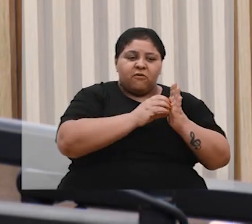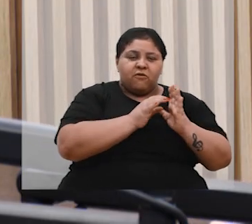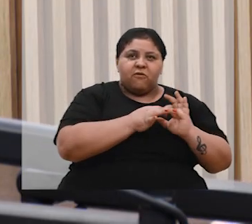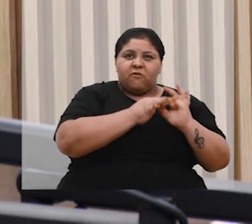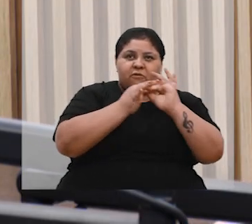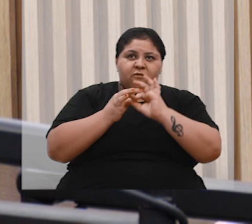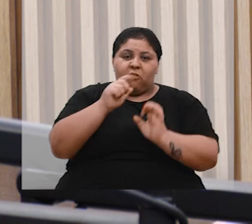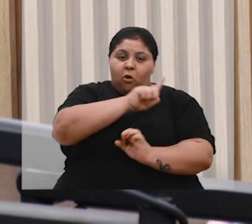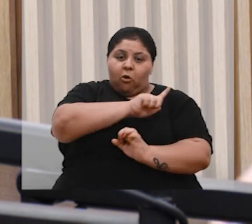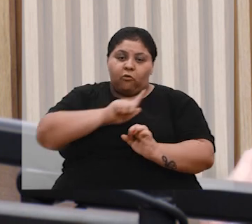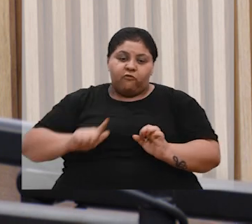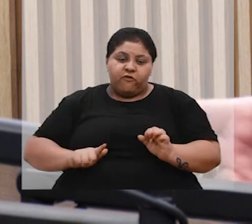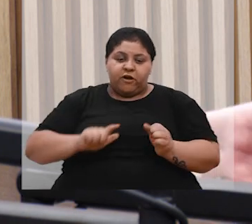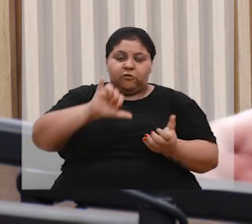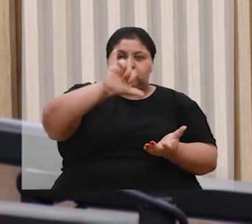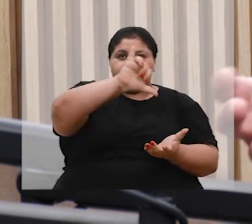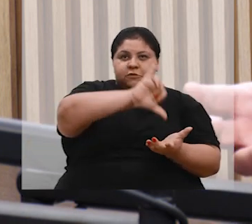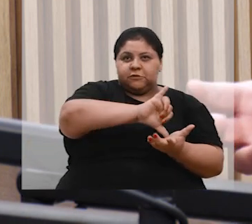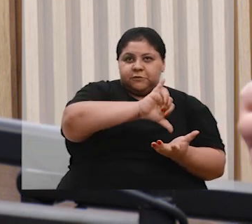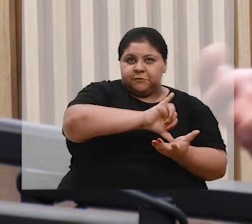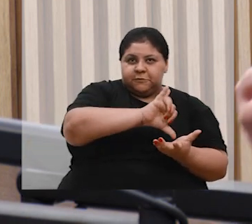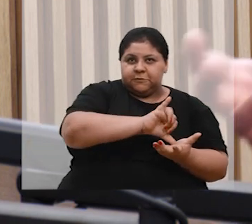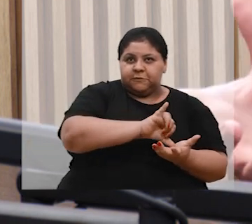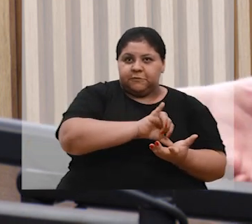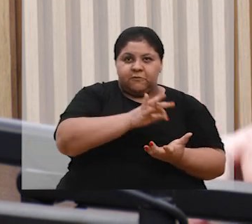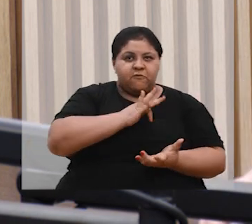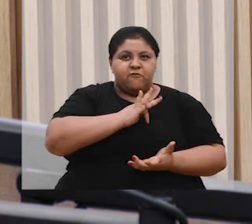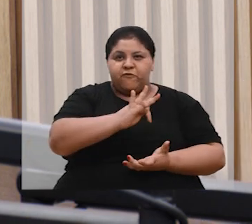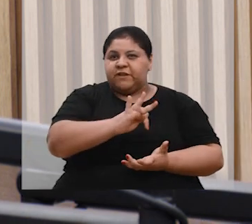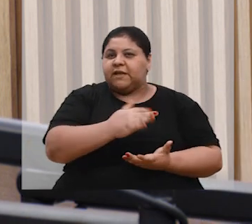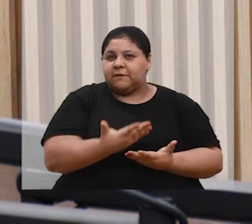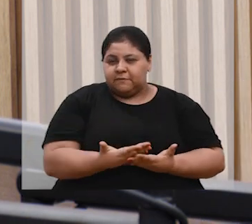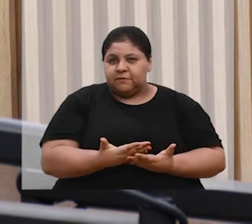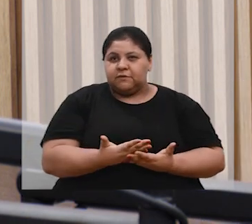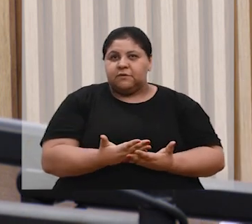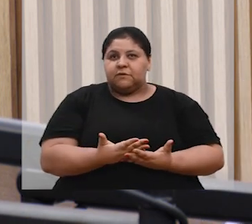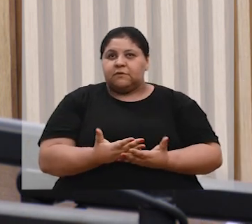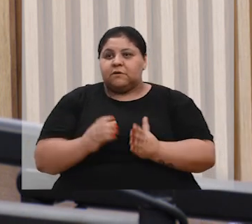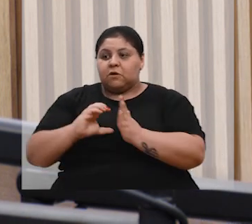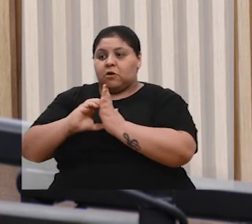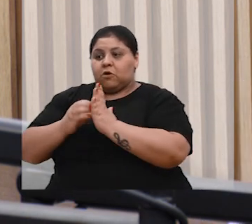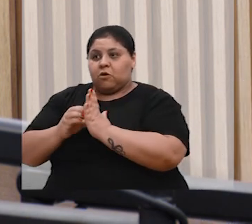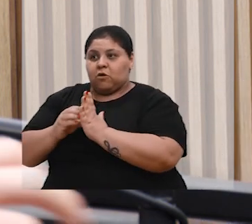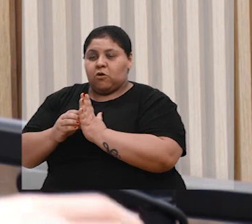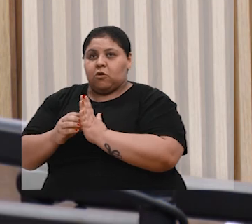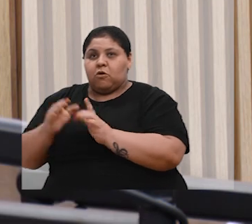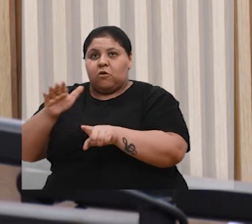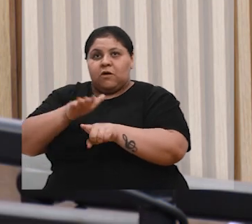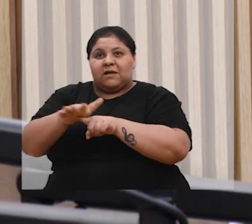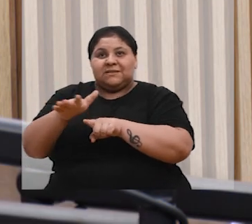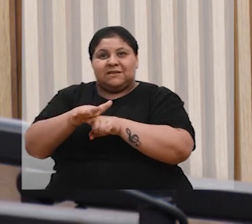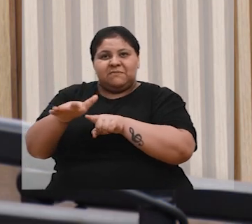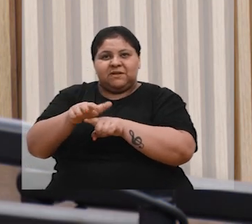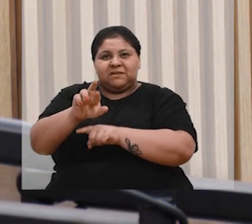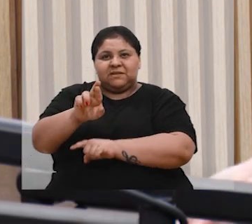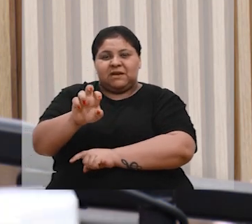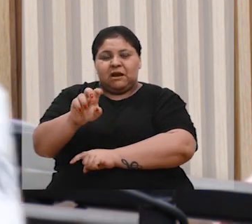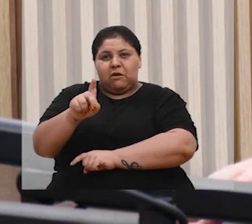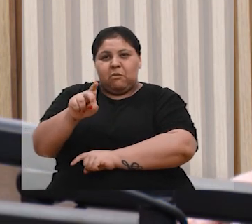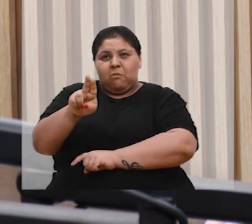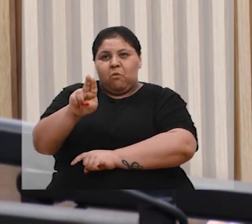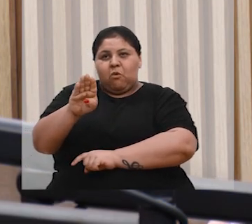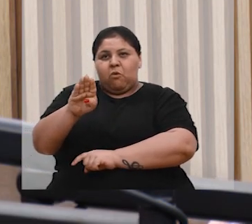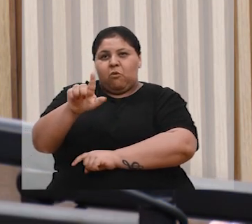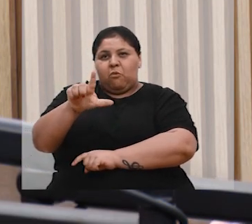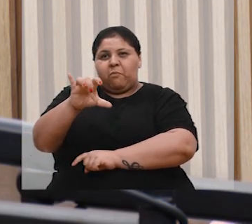governo central, né, o de caráter federalista, e um partido ligado às demandas republicanas, né? Que eram